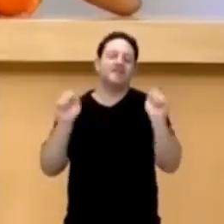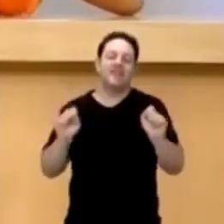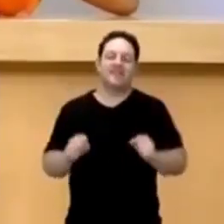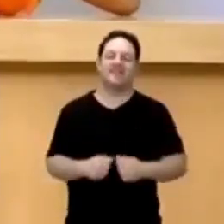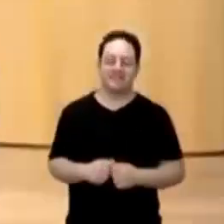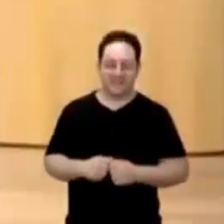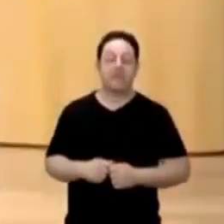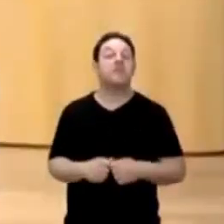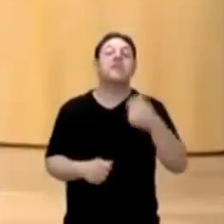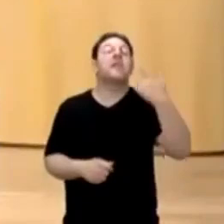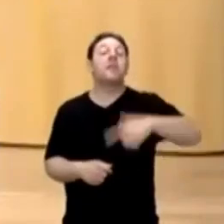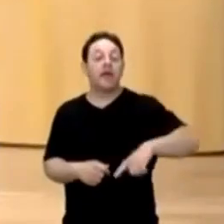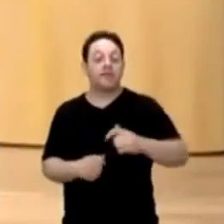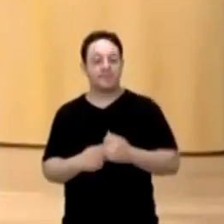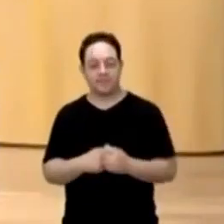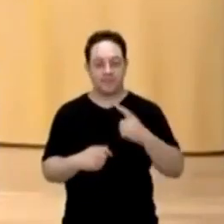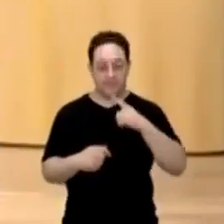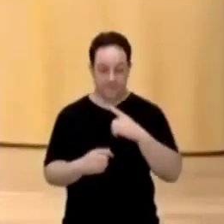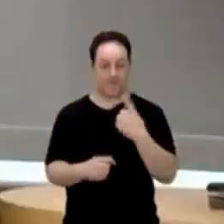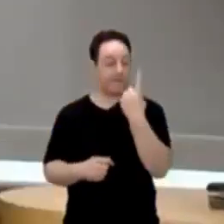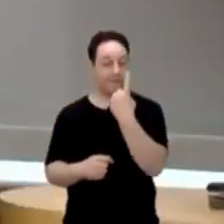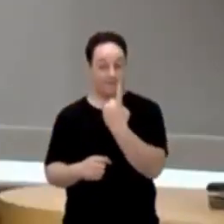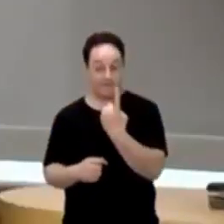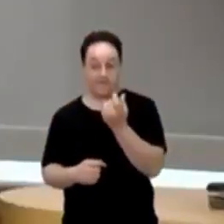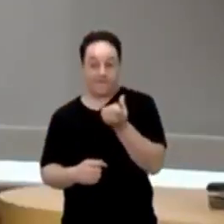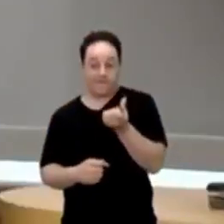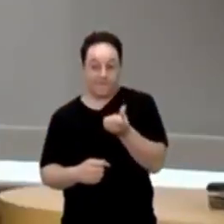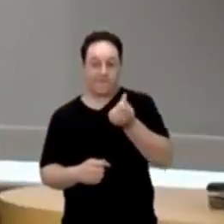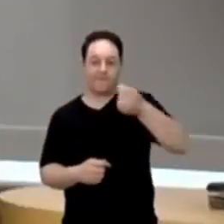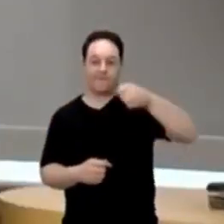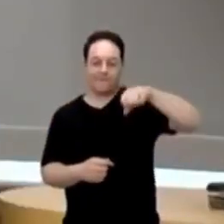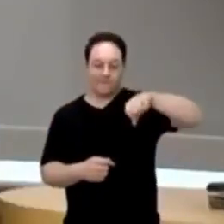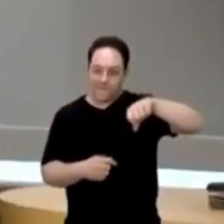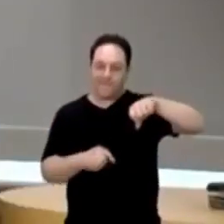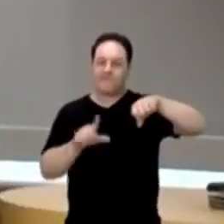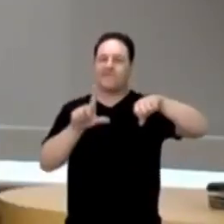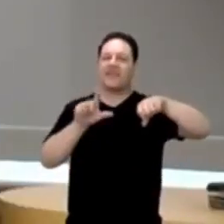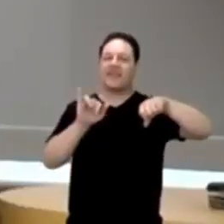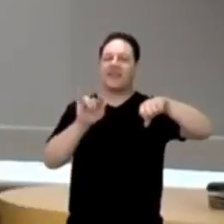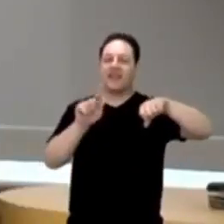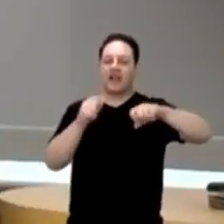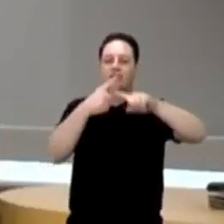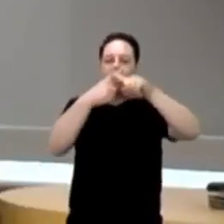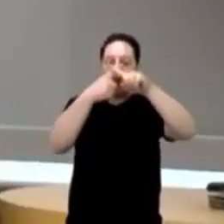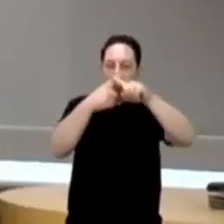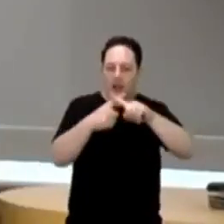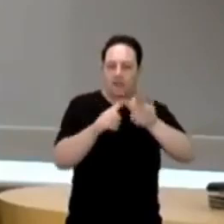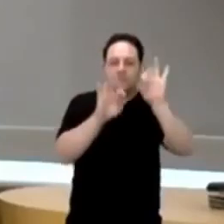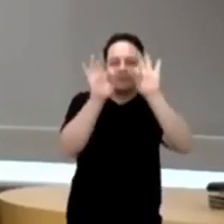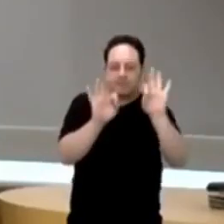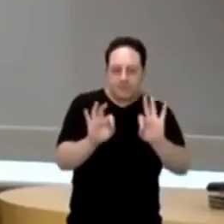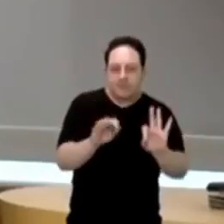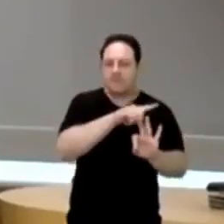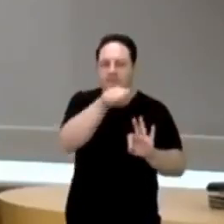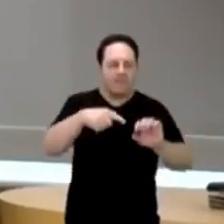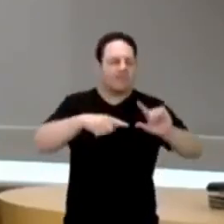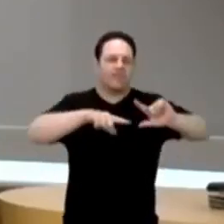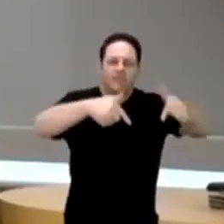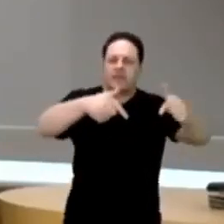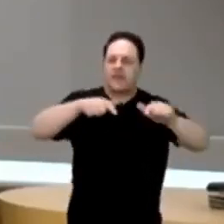Muito bem, e que mais? Temos também 169 ligas que foram montadas, que tiveram, né, fazendo suas ações.